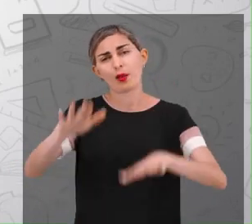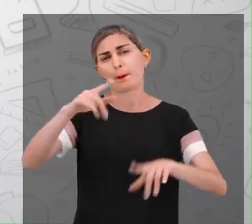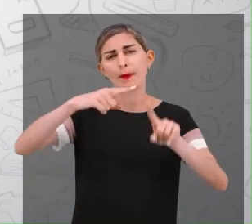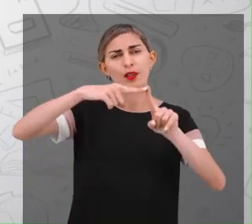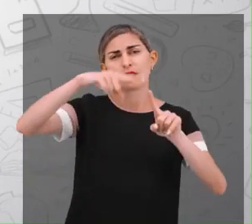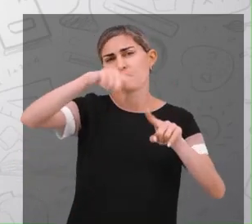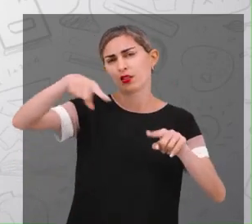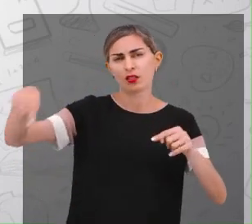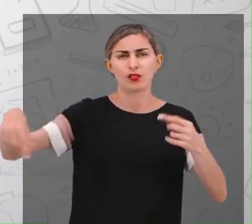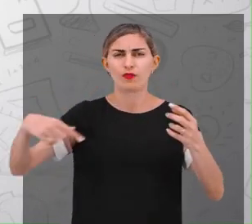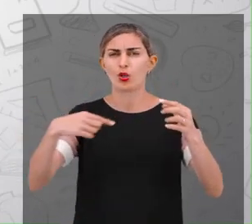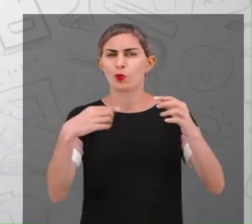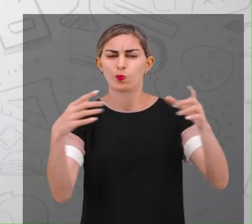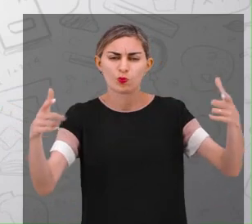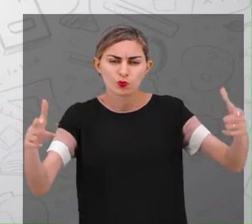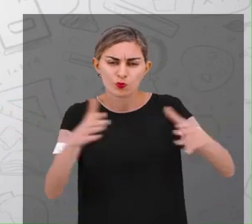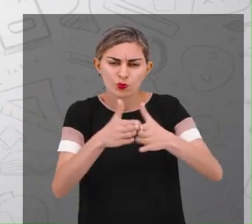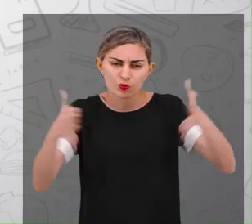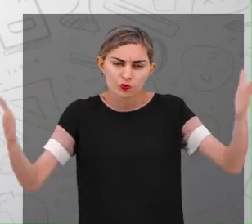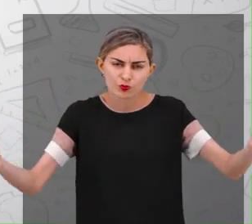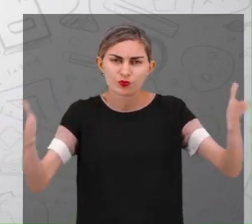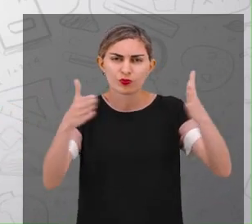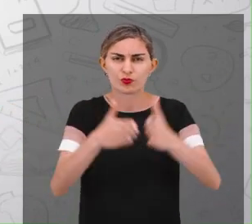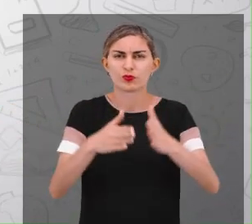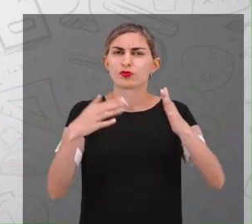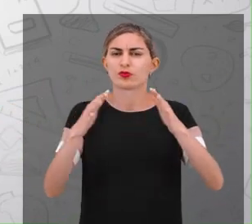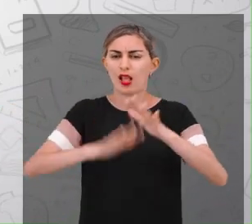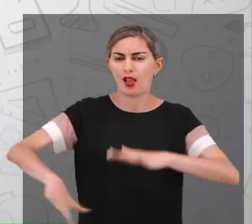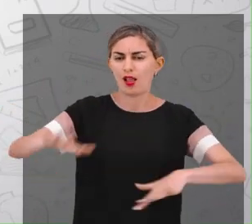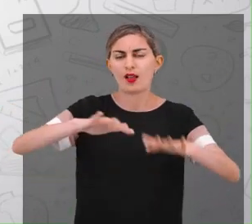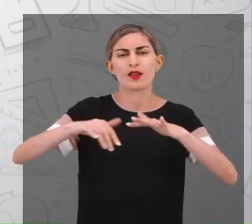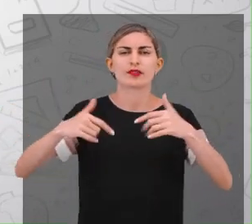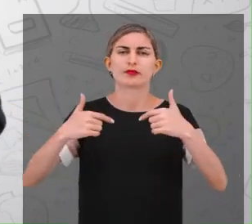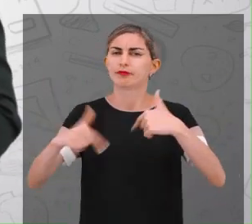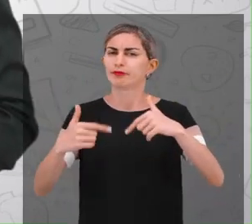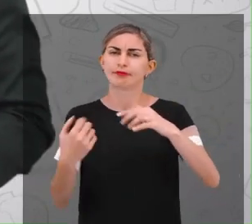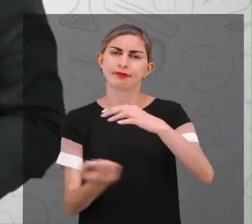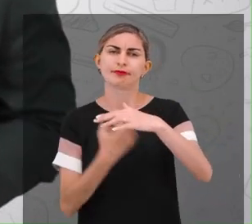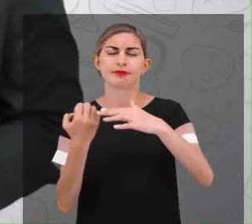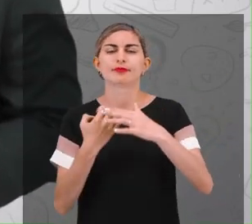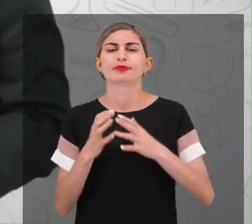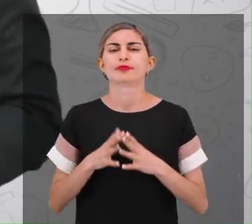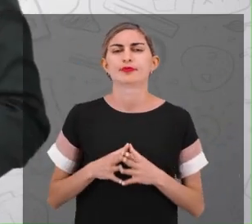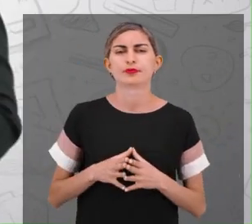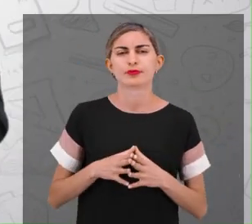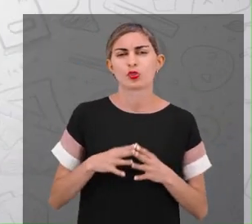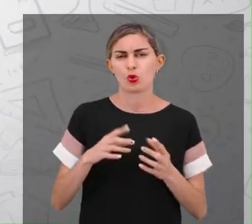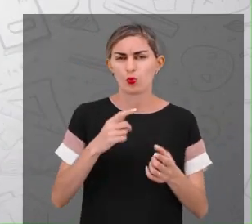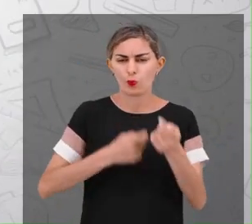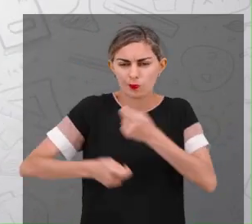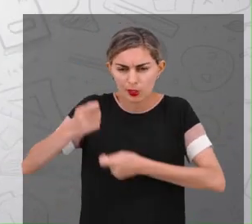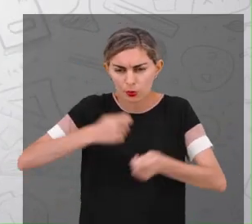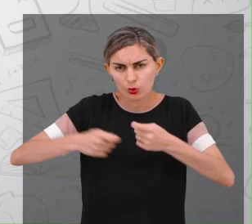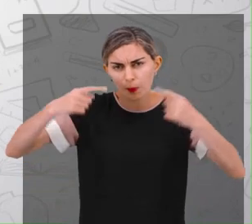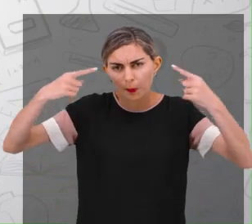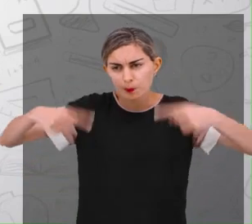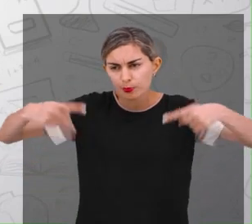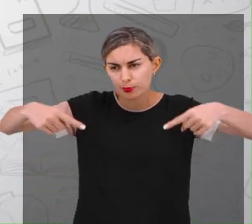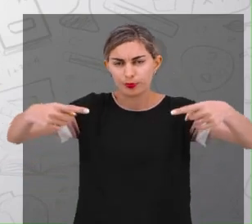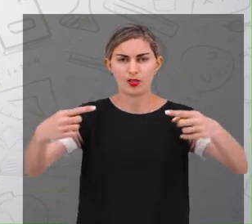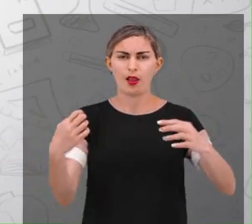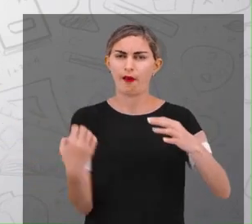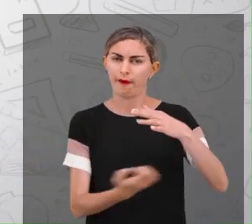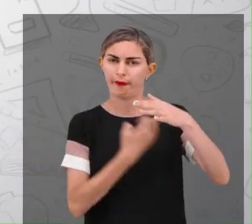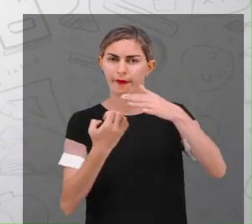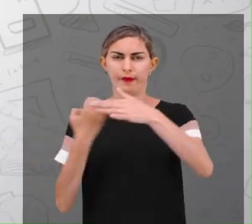nível da organização, do tamanho dela e da sua área de atuação. Em uma economia competitiva, os empresários